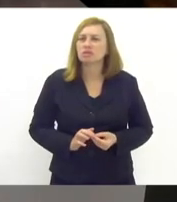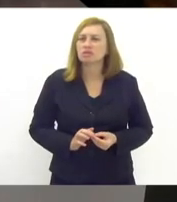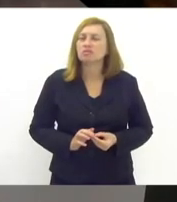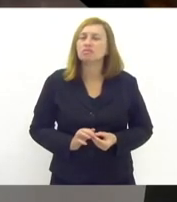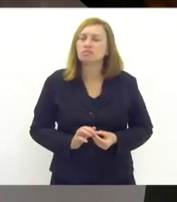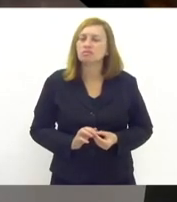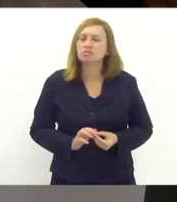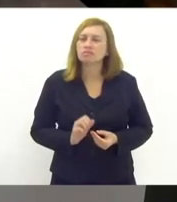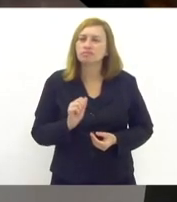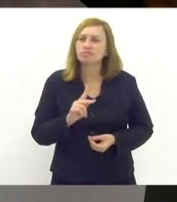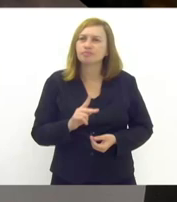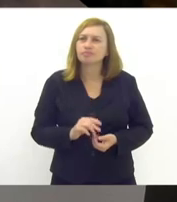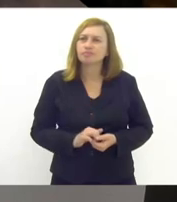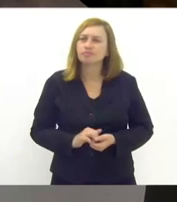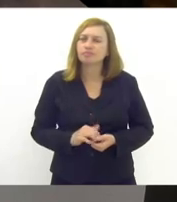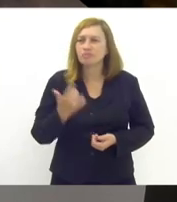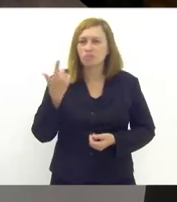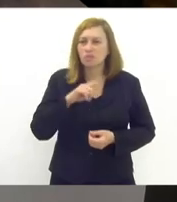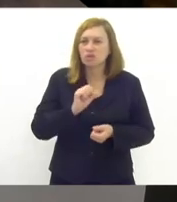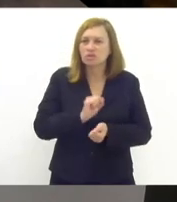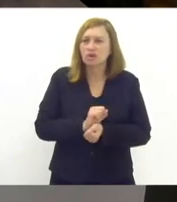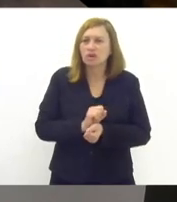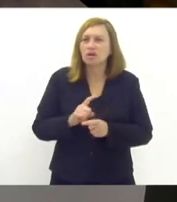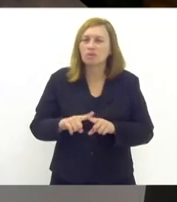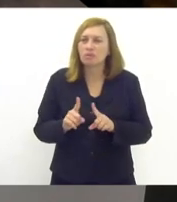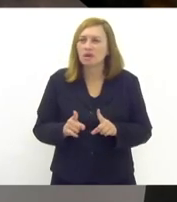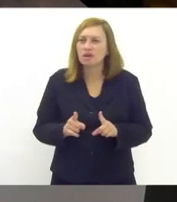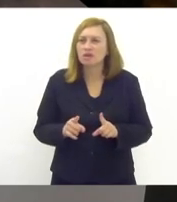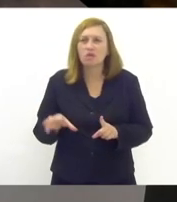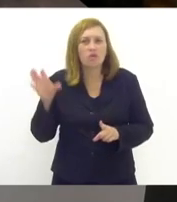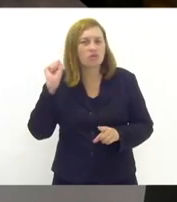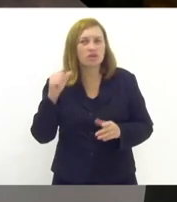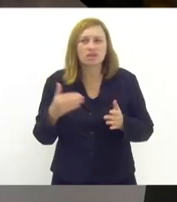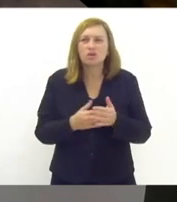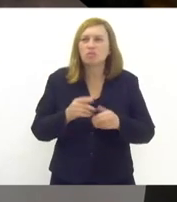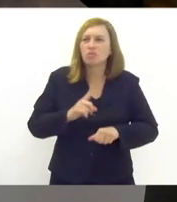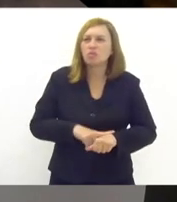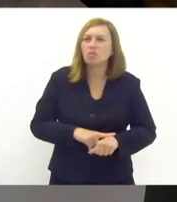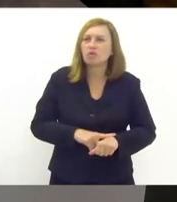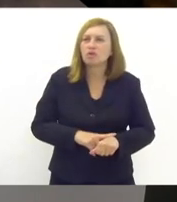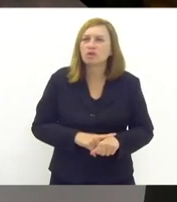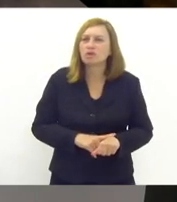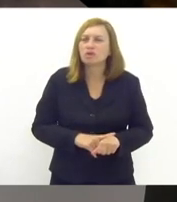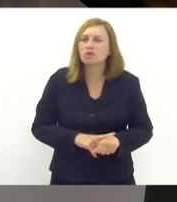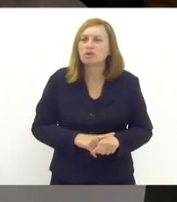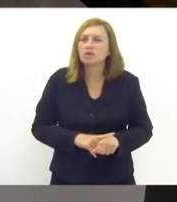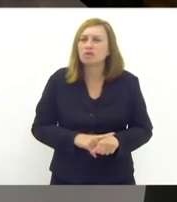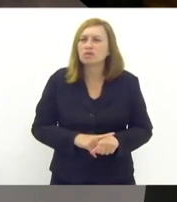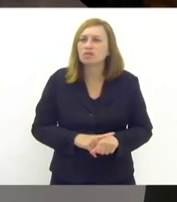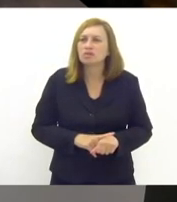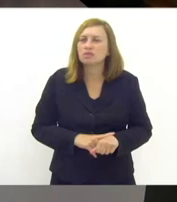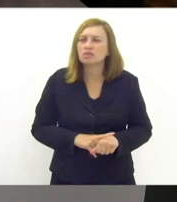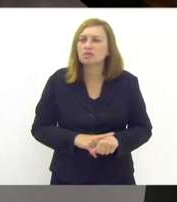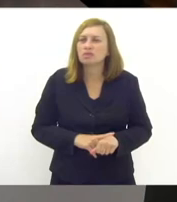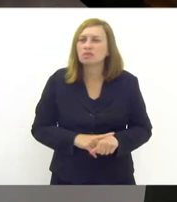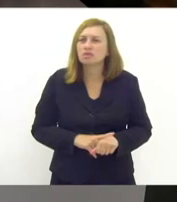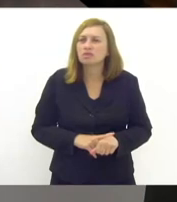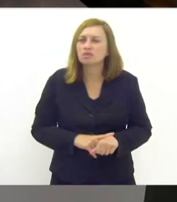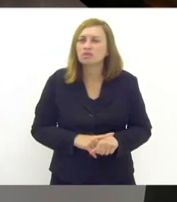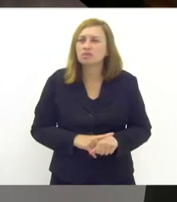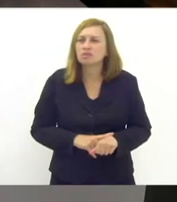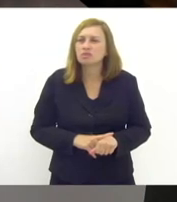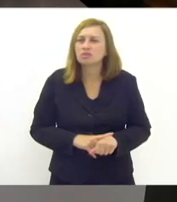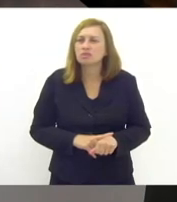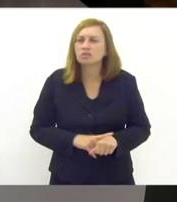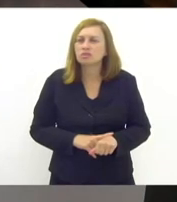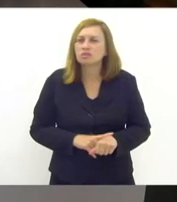Tá. Eu não consigo parar, mas até que parte Vossa Excelência ouviu? Ouvimos até que o senhor estava